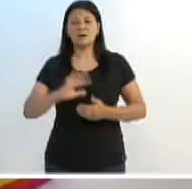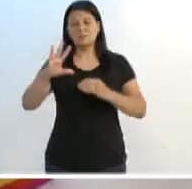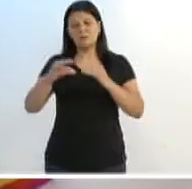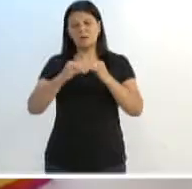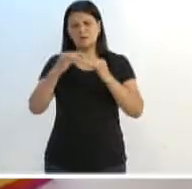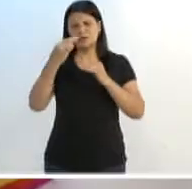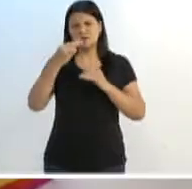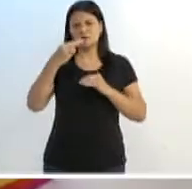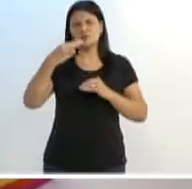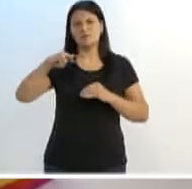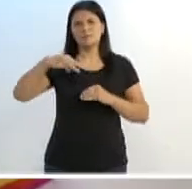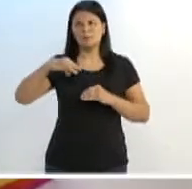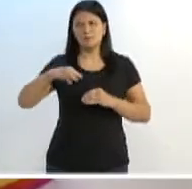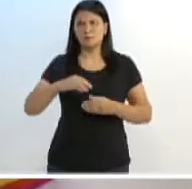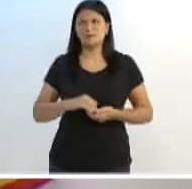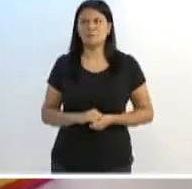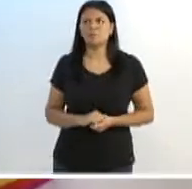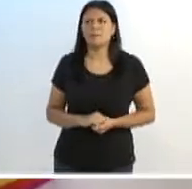excelência.